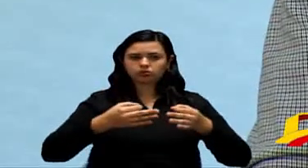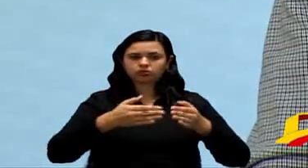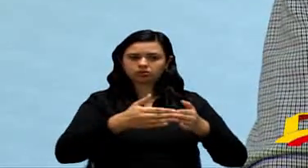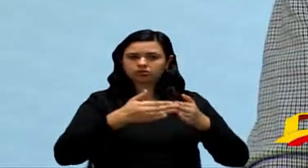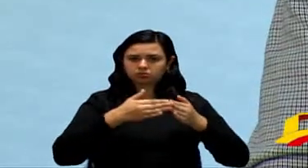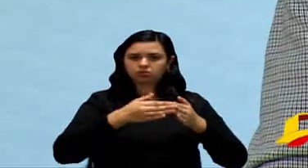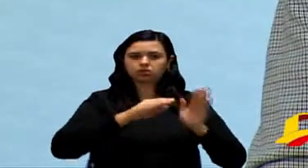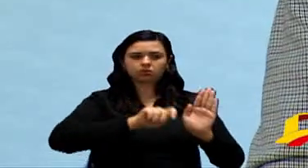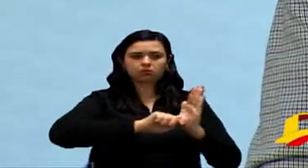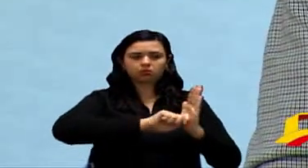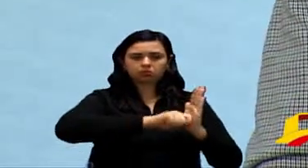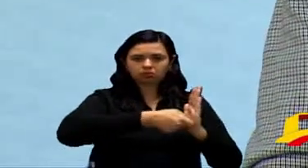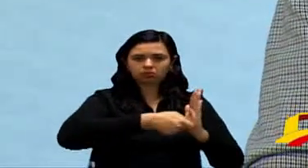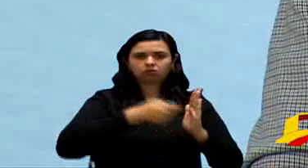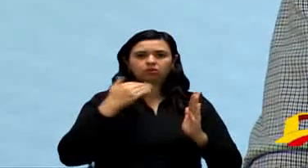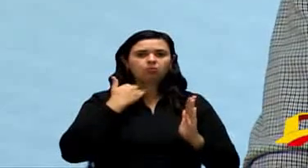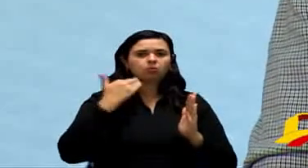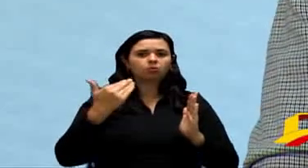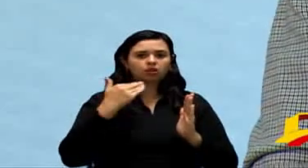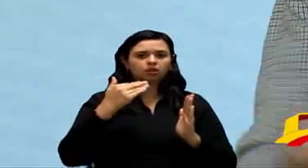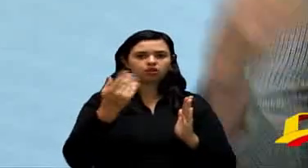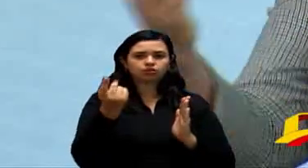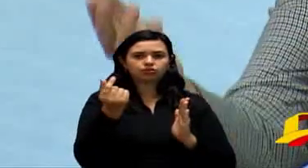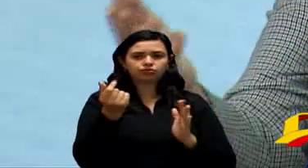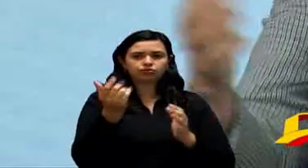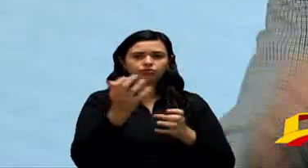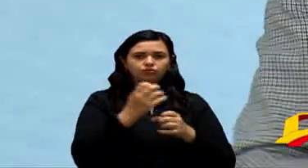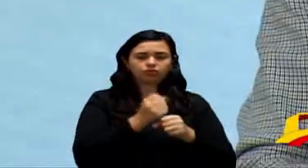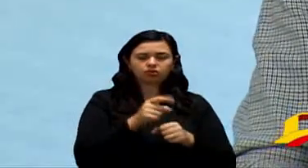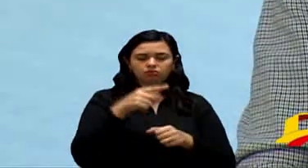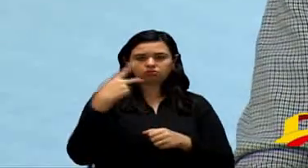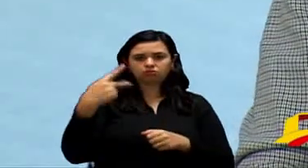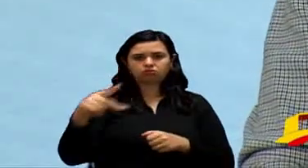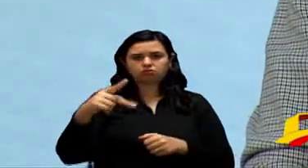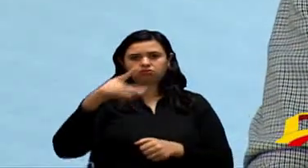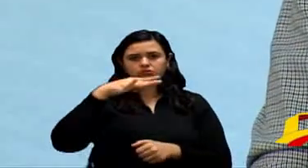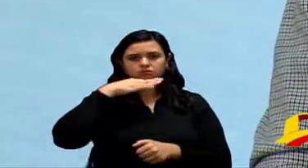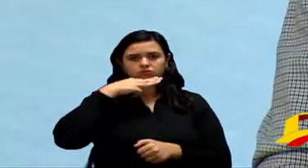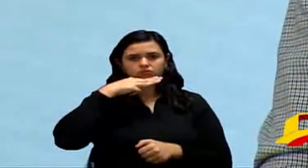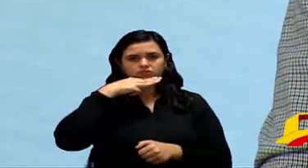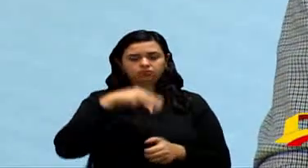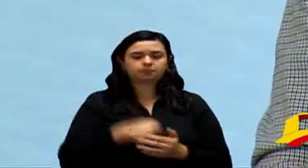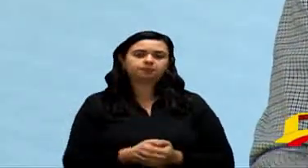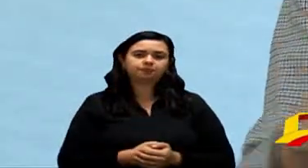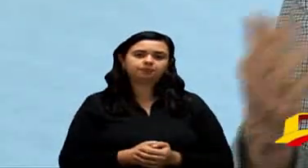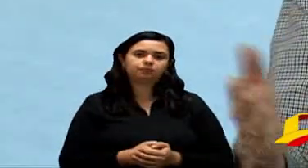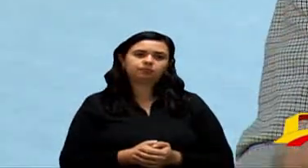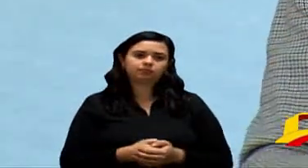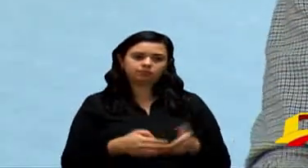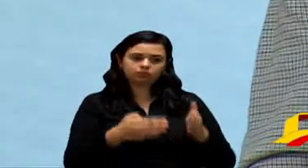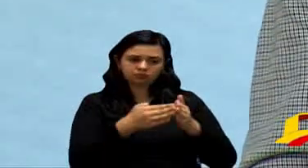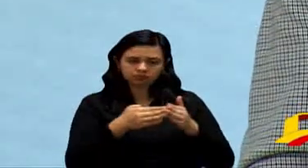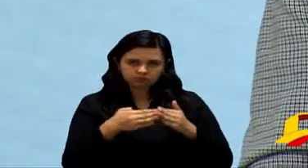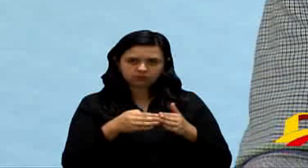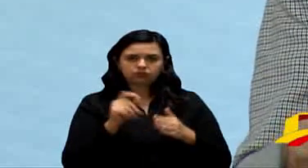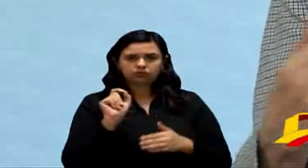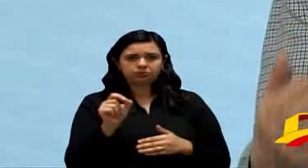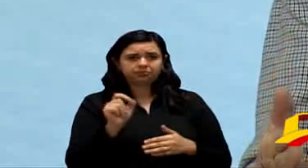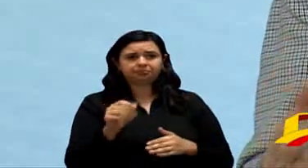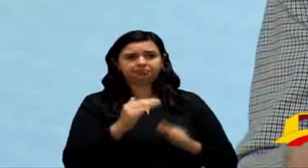o que a gente vê na área da Educação é o pedido de contratação de mais profissionais professores